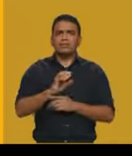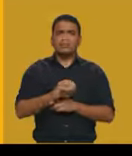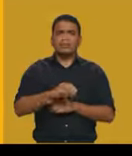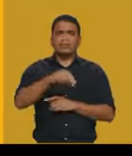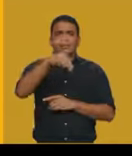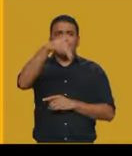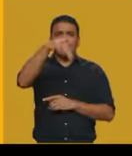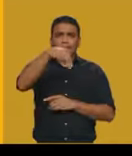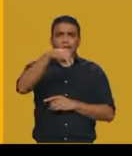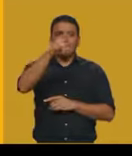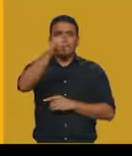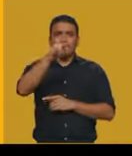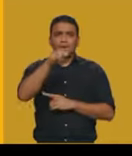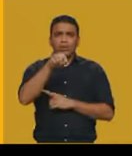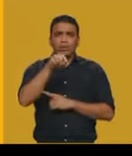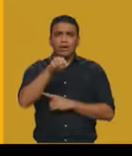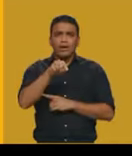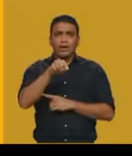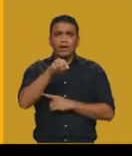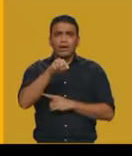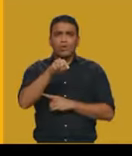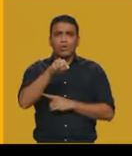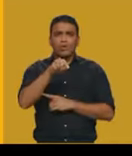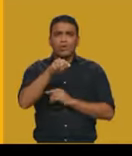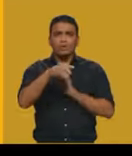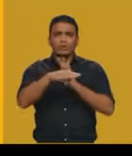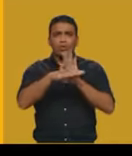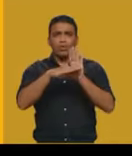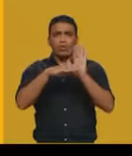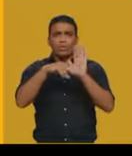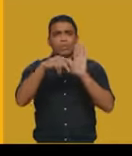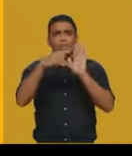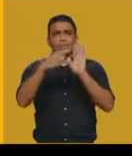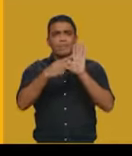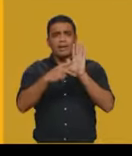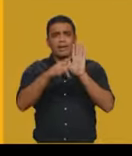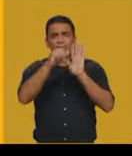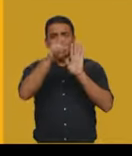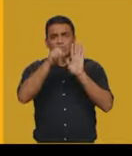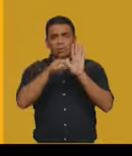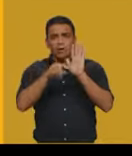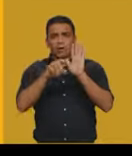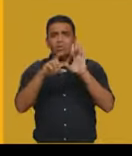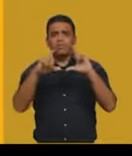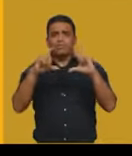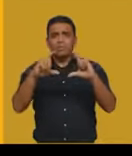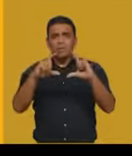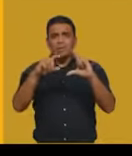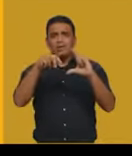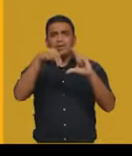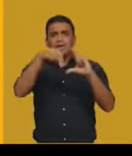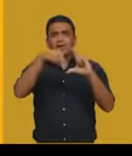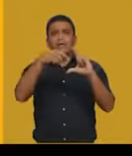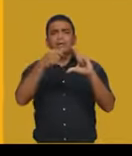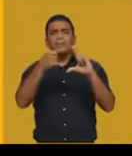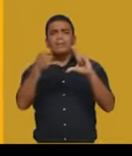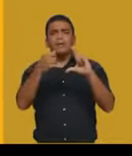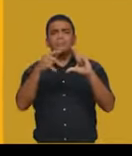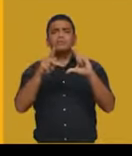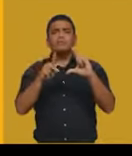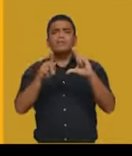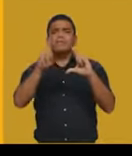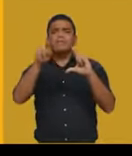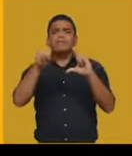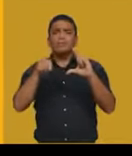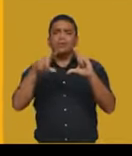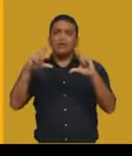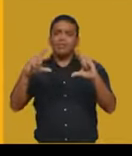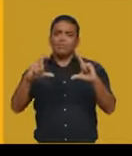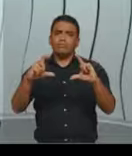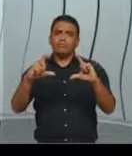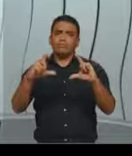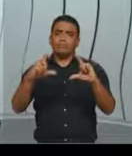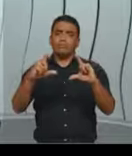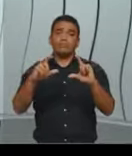N fatorial sobre P fatorial N menos P fatorial. Detalhe aqui, olha, praticamente